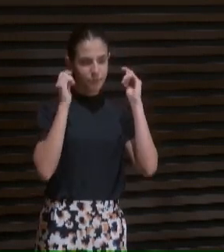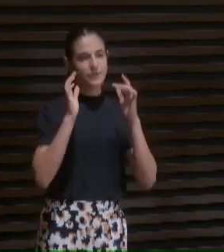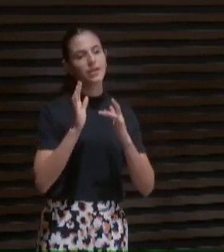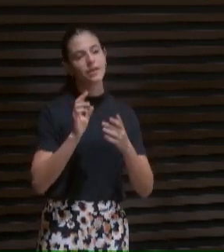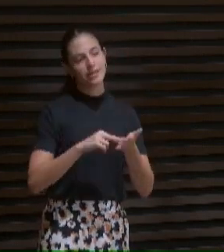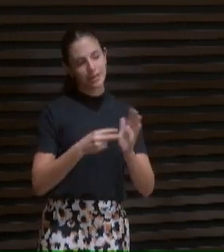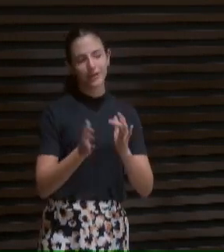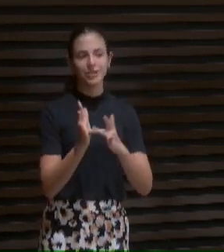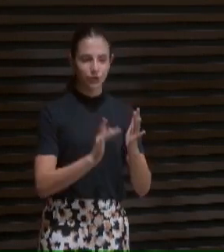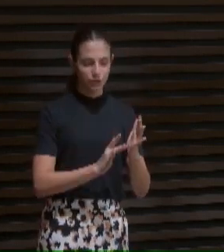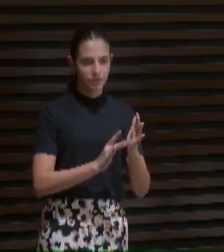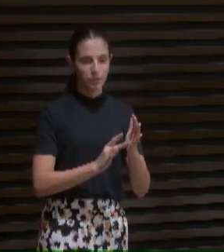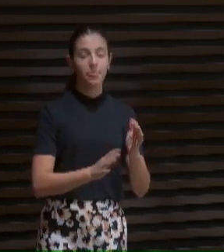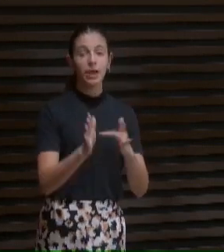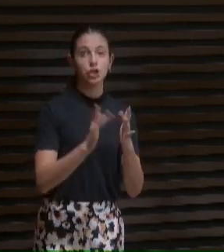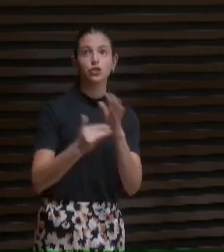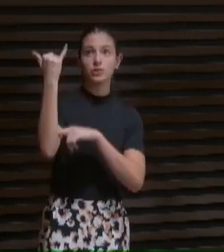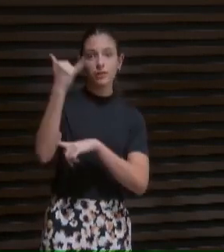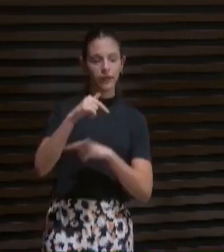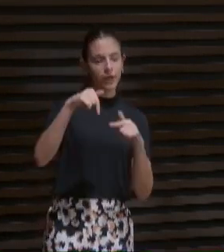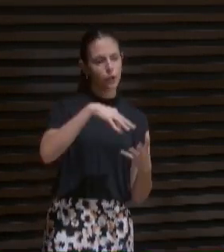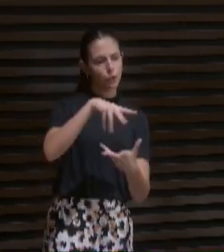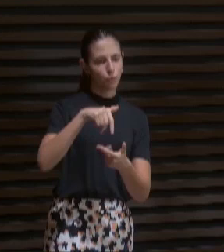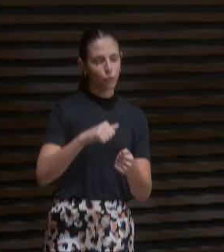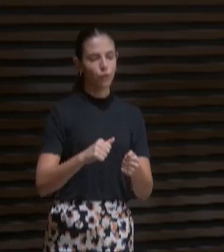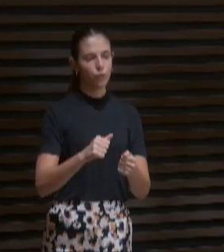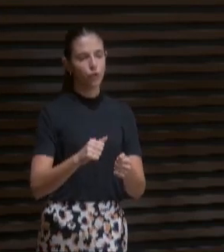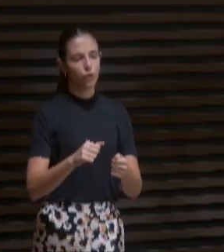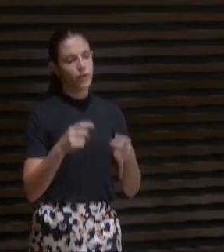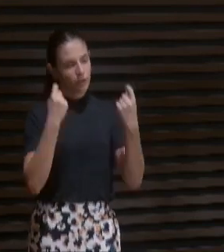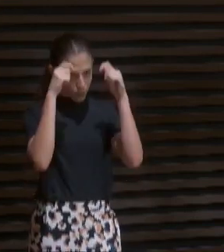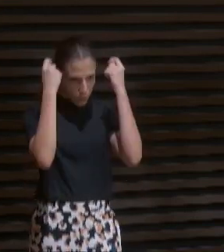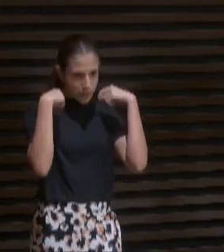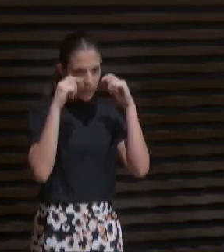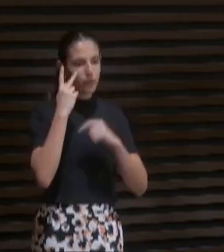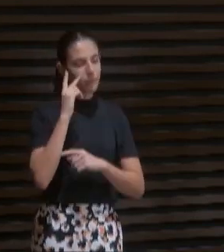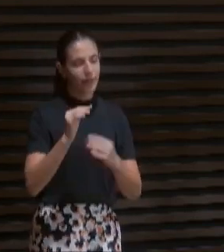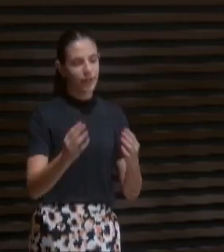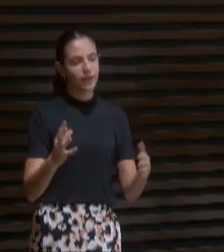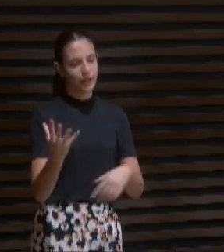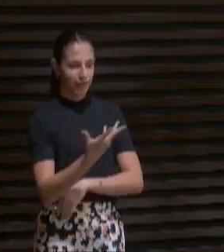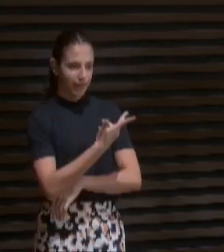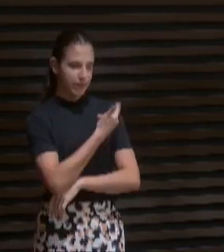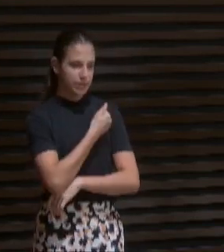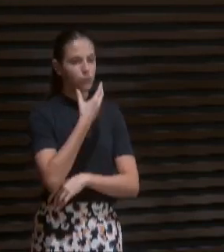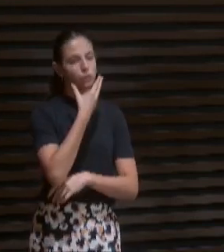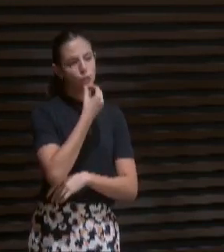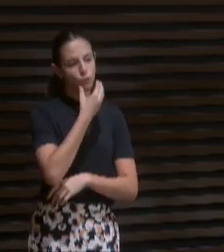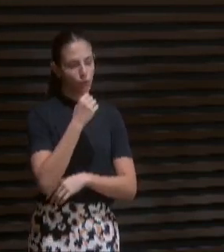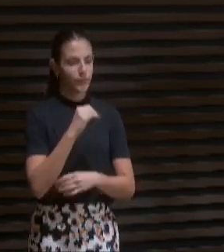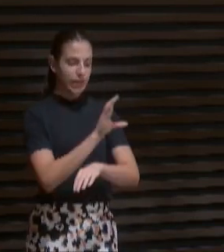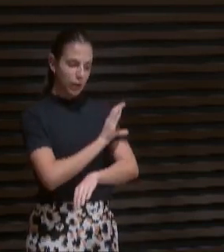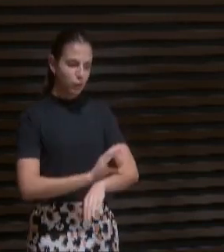Ele veio como cordeiro para fazer a obra da redenção do homem da cultura das serpentes.